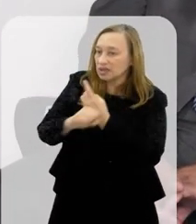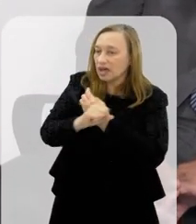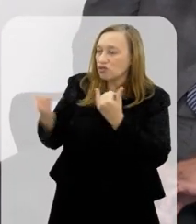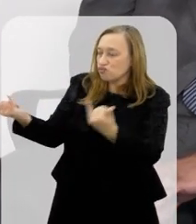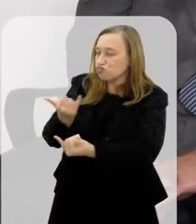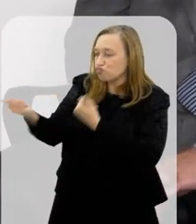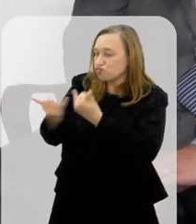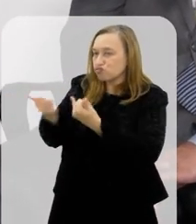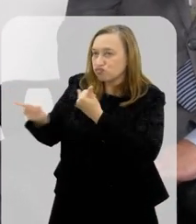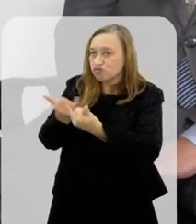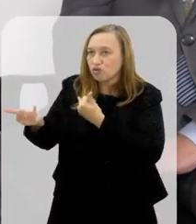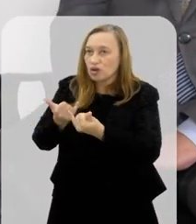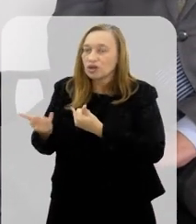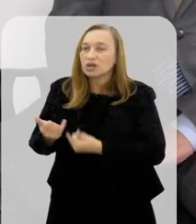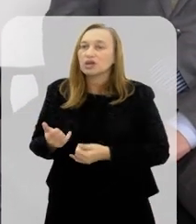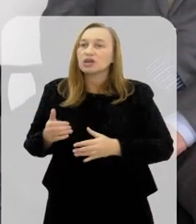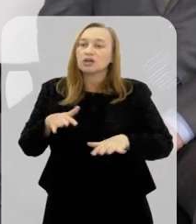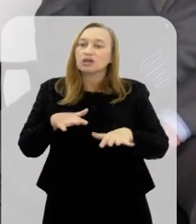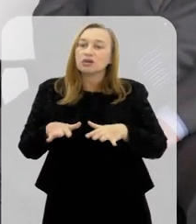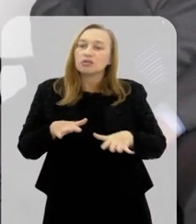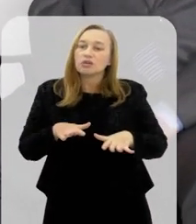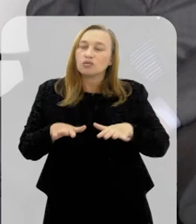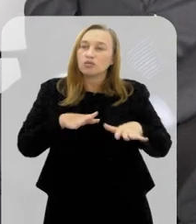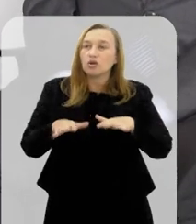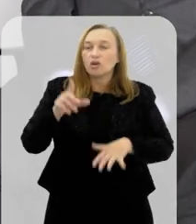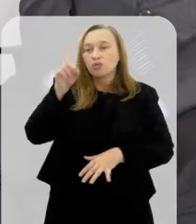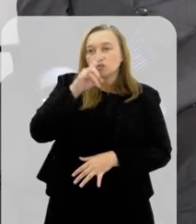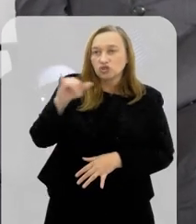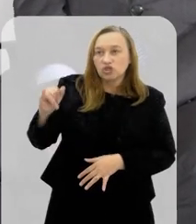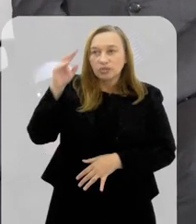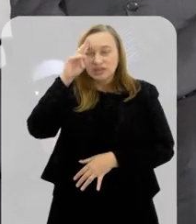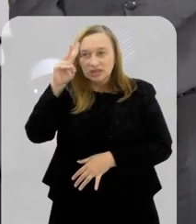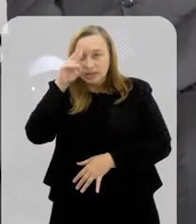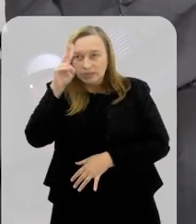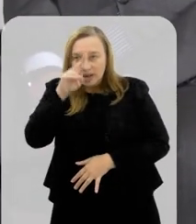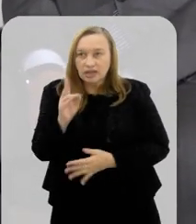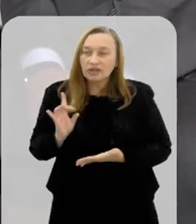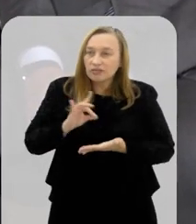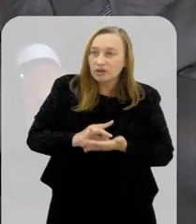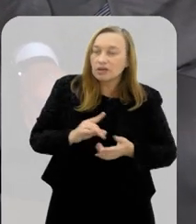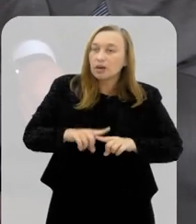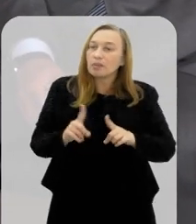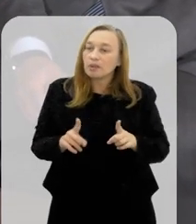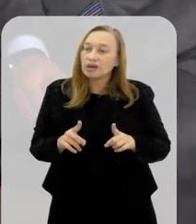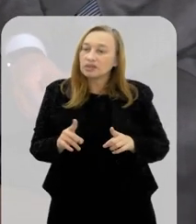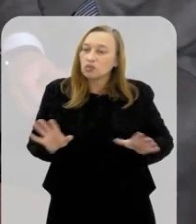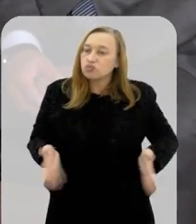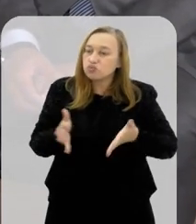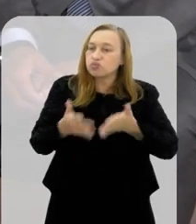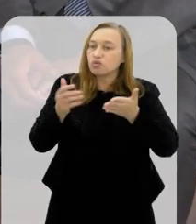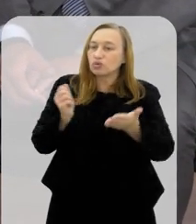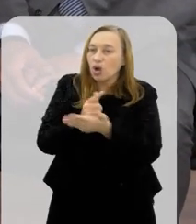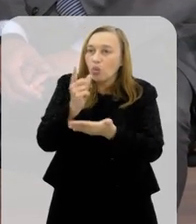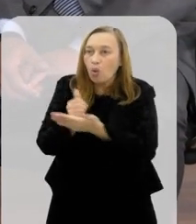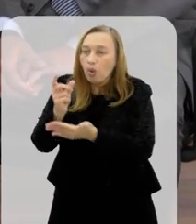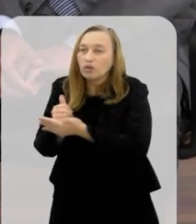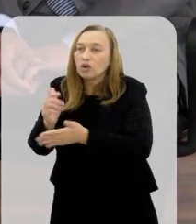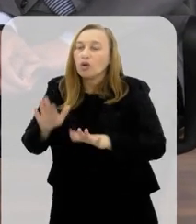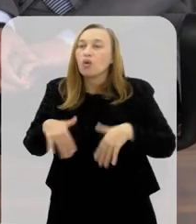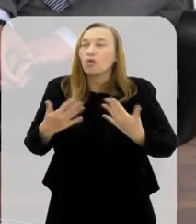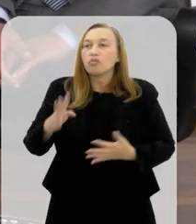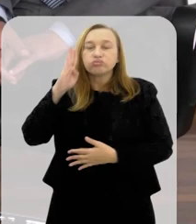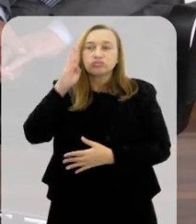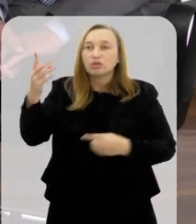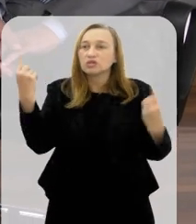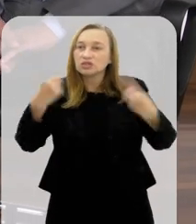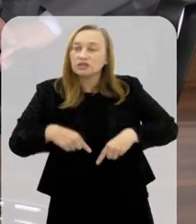lado mobiliza-se para uma data que tem que ser lembrada reafirmada mas também acaba se estimulando o consumo E aí quais são